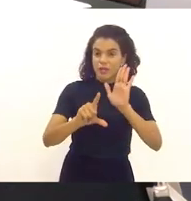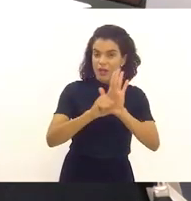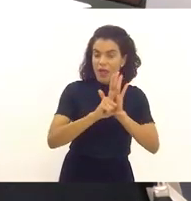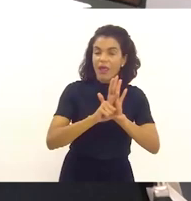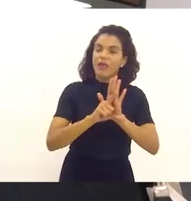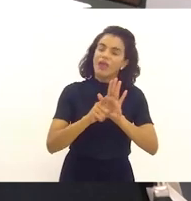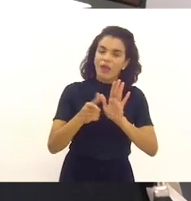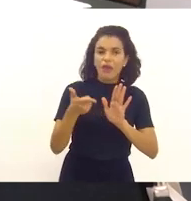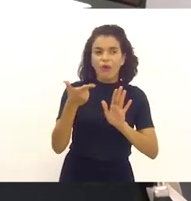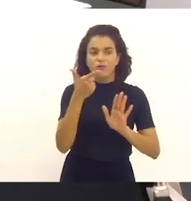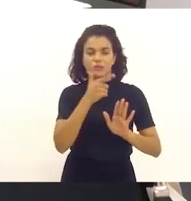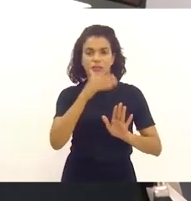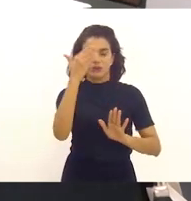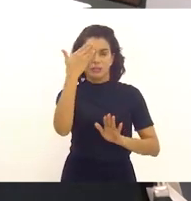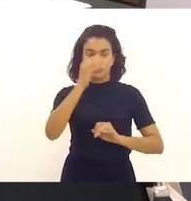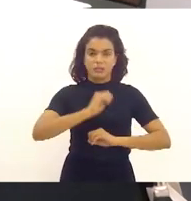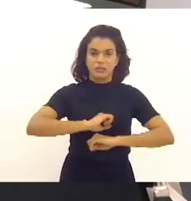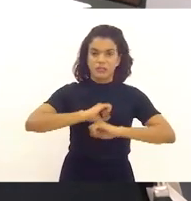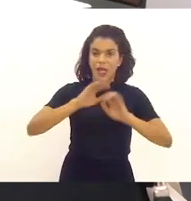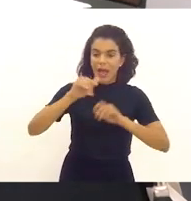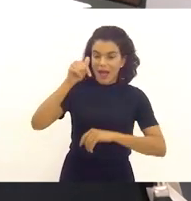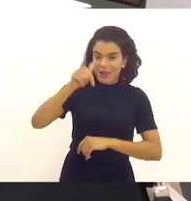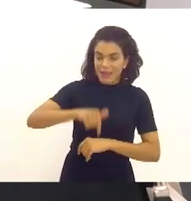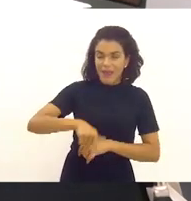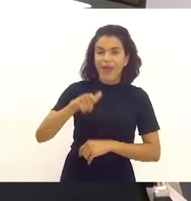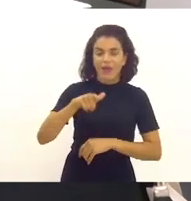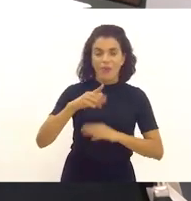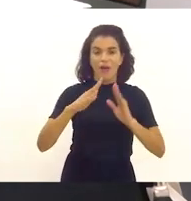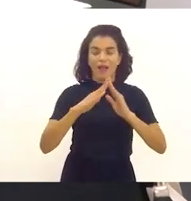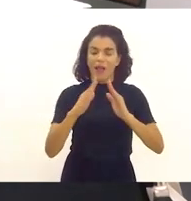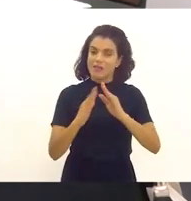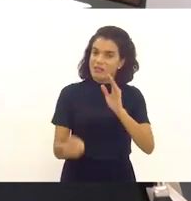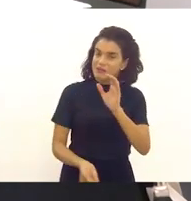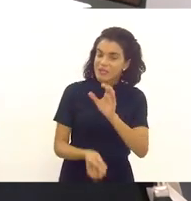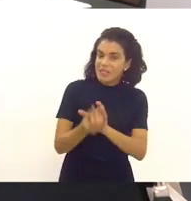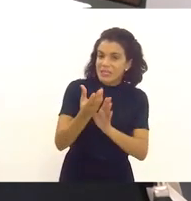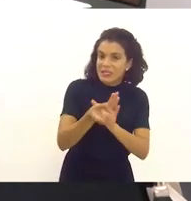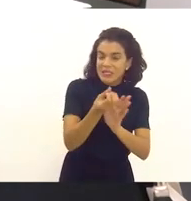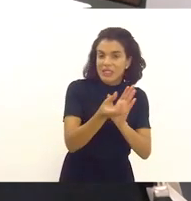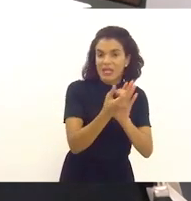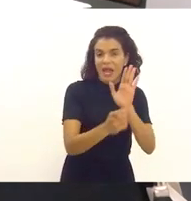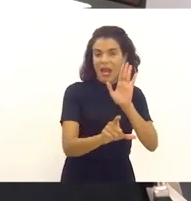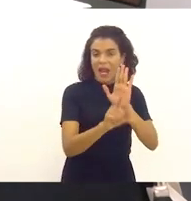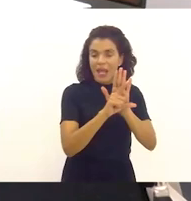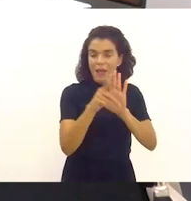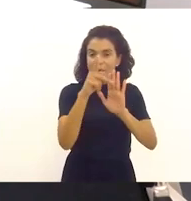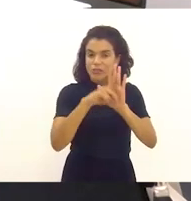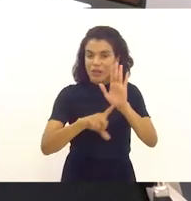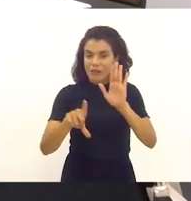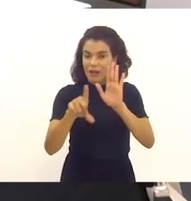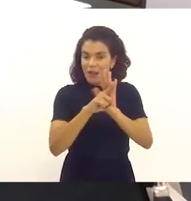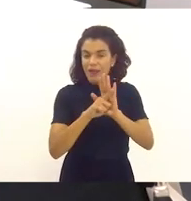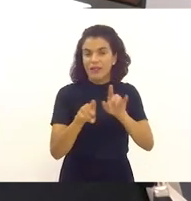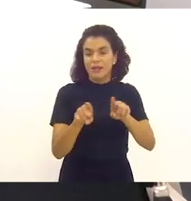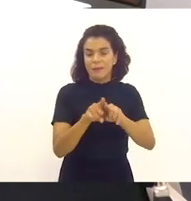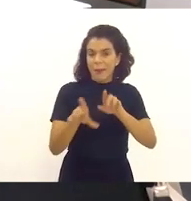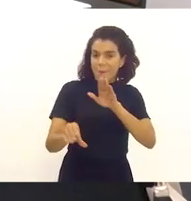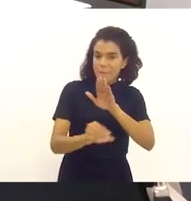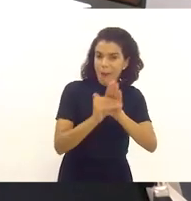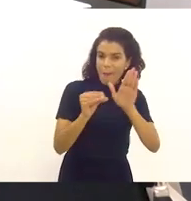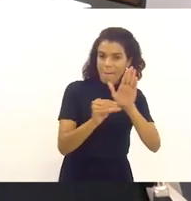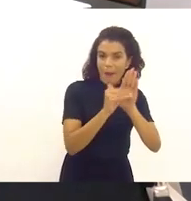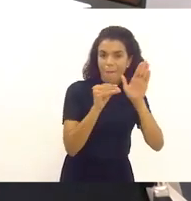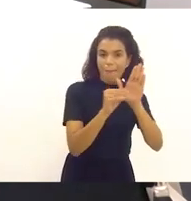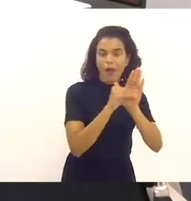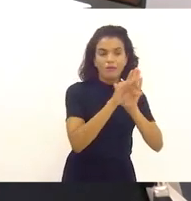sentido né Então essa é uma casa é uma casa de leis e que portanto Todo projeto de lei toda a costura também feita a partir da realidade